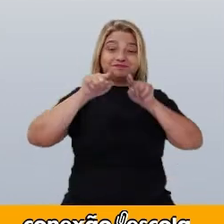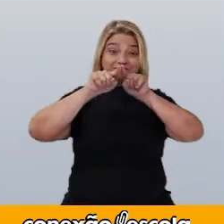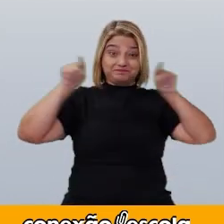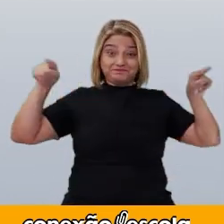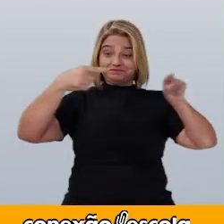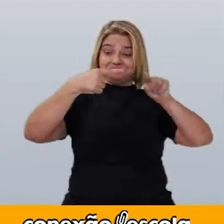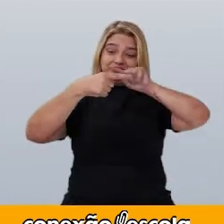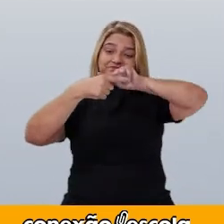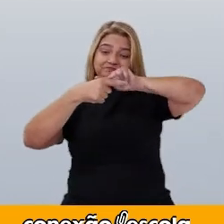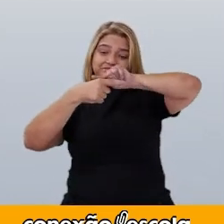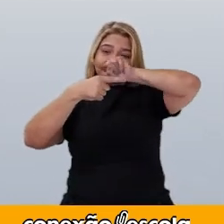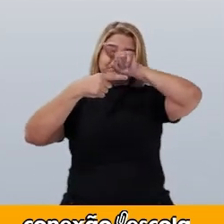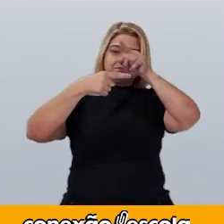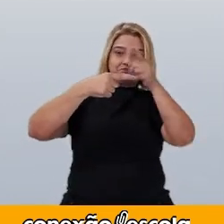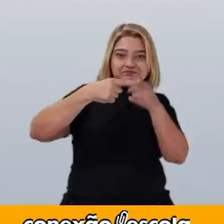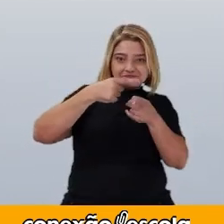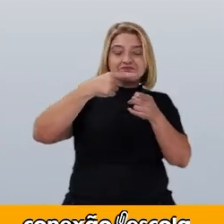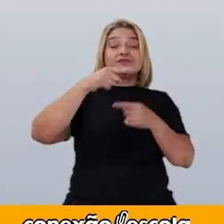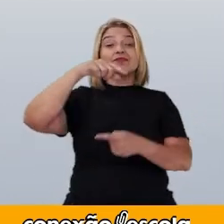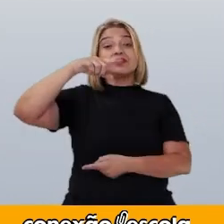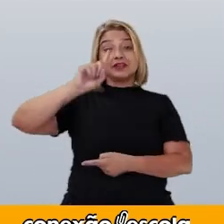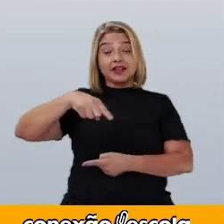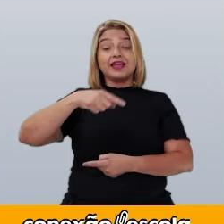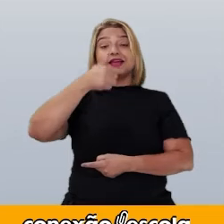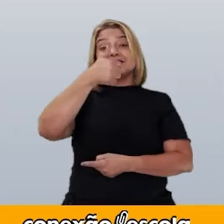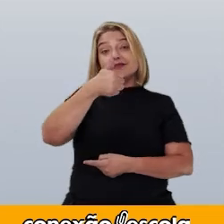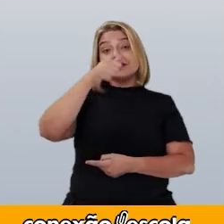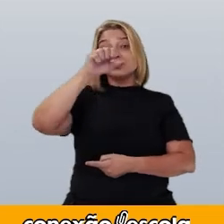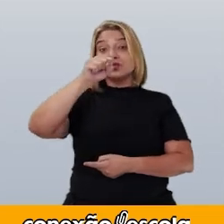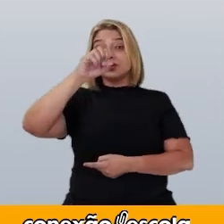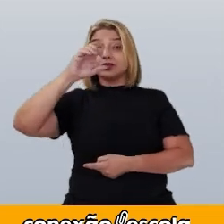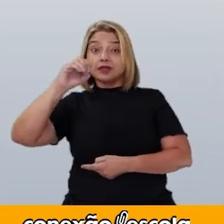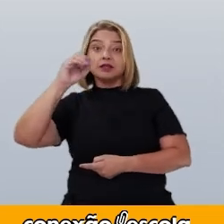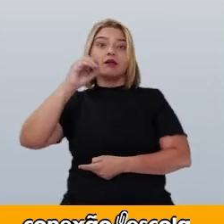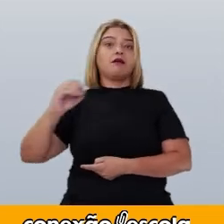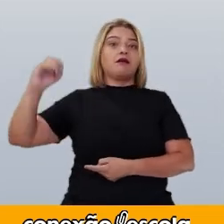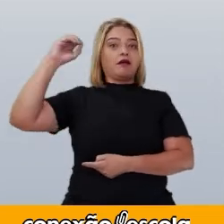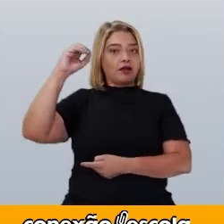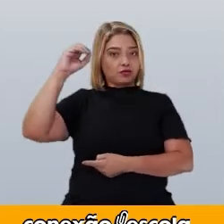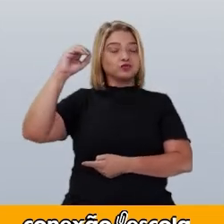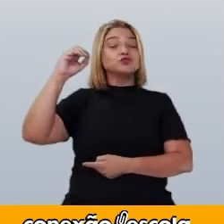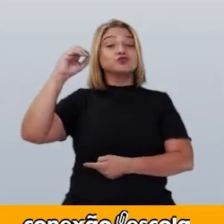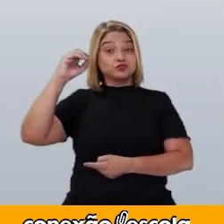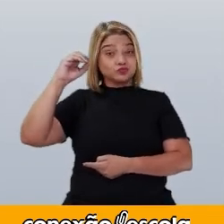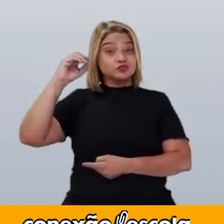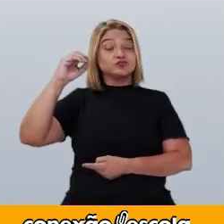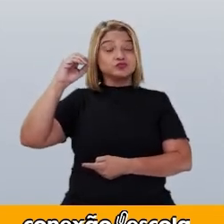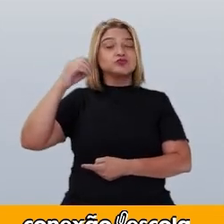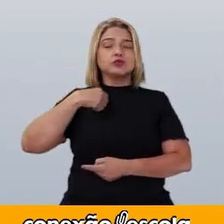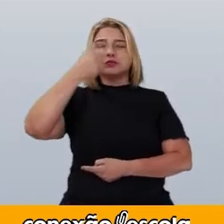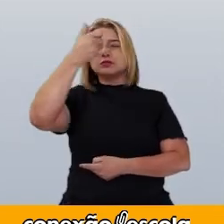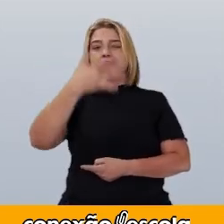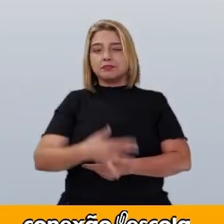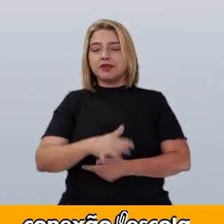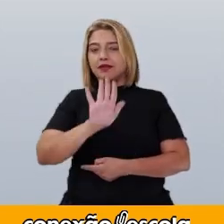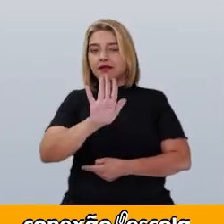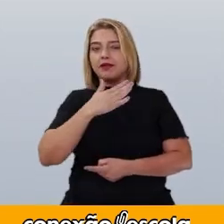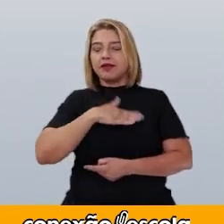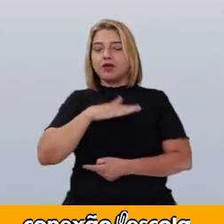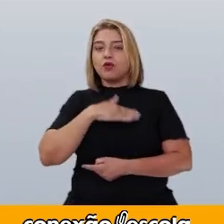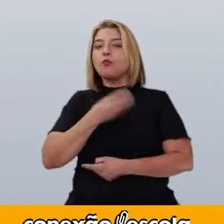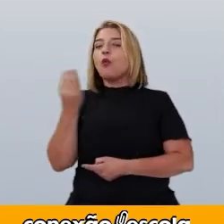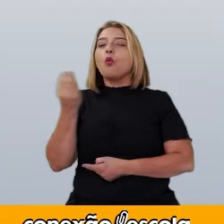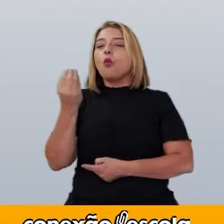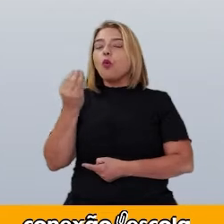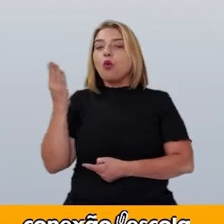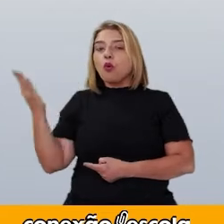abertos, tem um ângulo de 180 graus. Eu vou te explicar um pouquinho melhor o